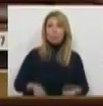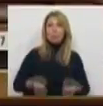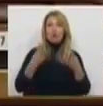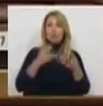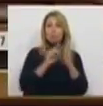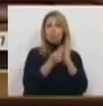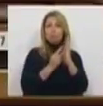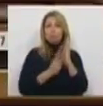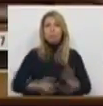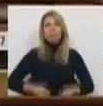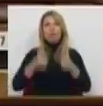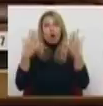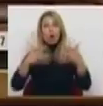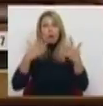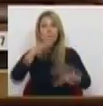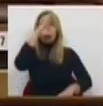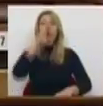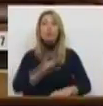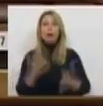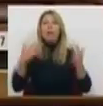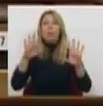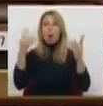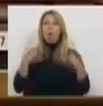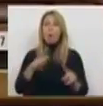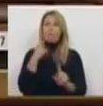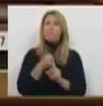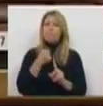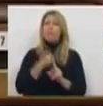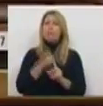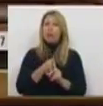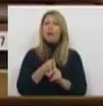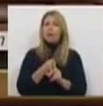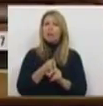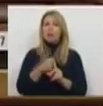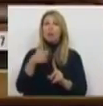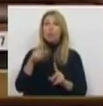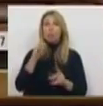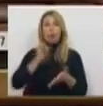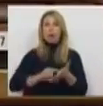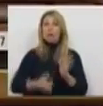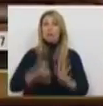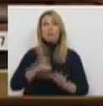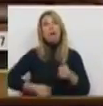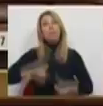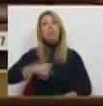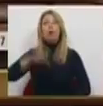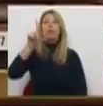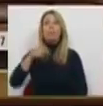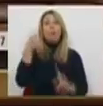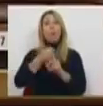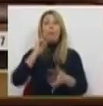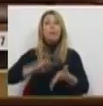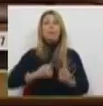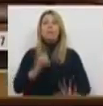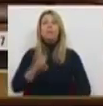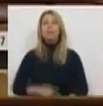o Orçamento de Estado. Mas houve batalhas que o Bloco travou e que foram essenciais para melhorar também um combate